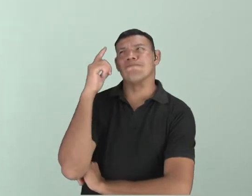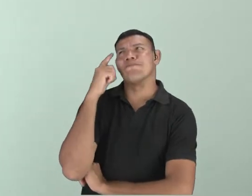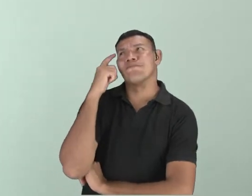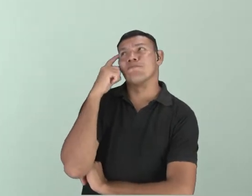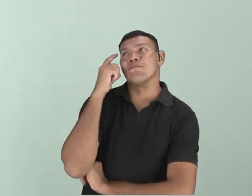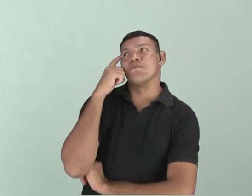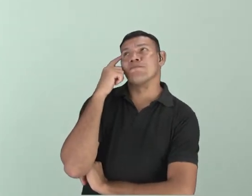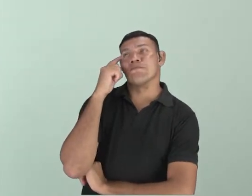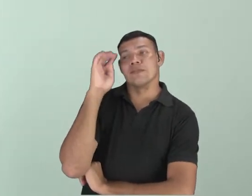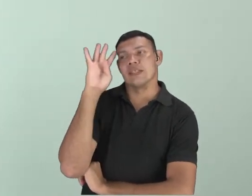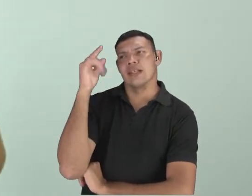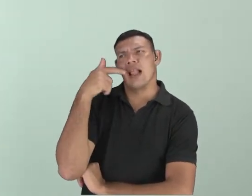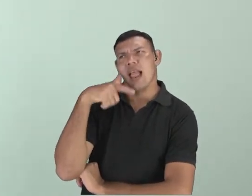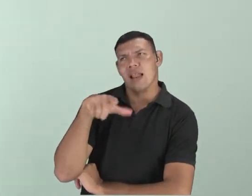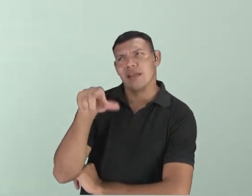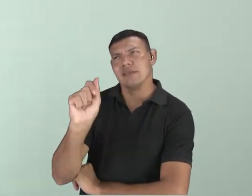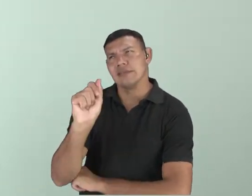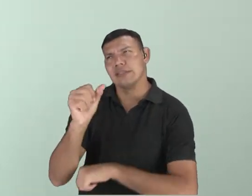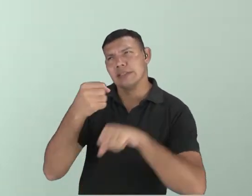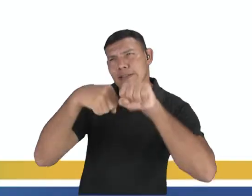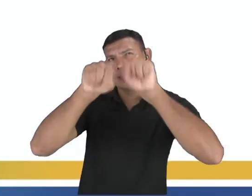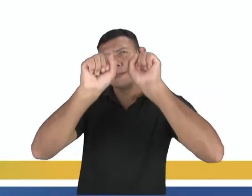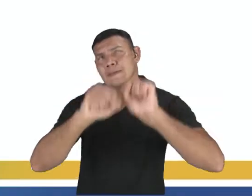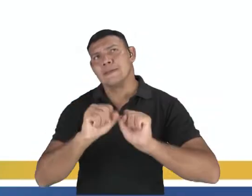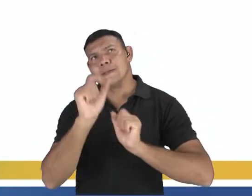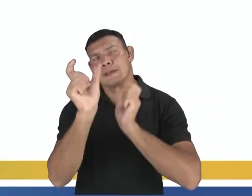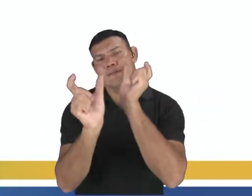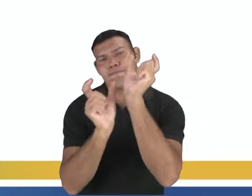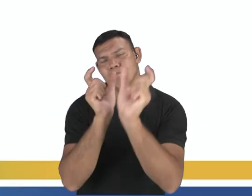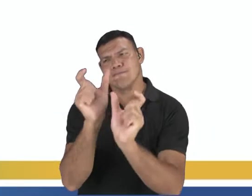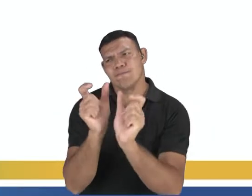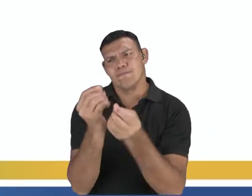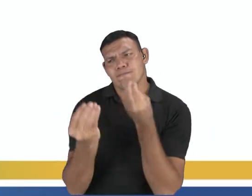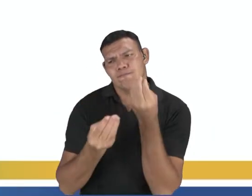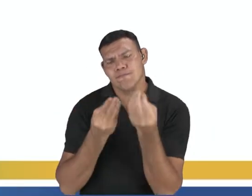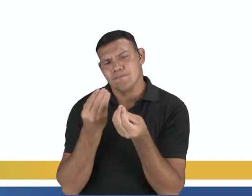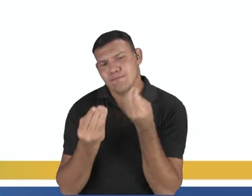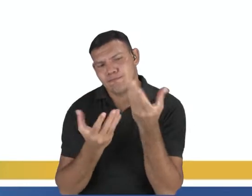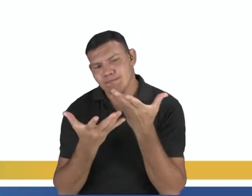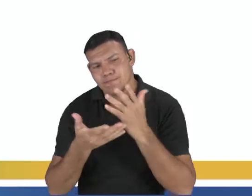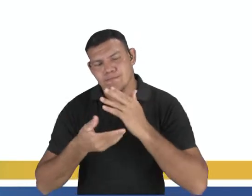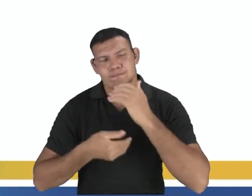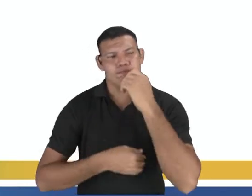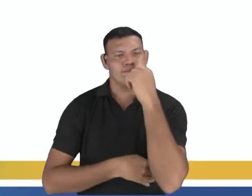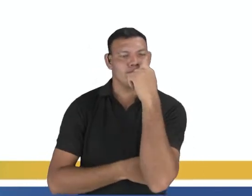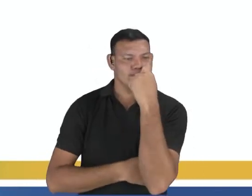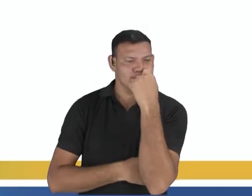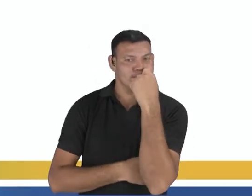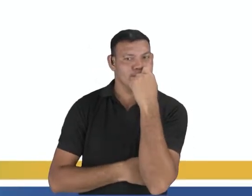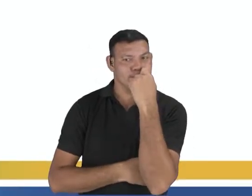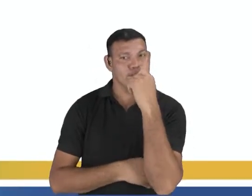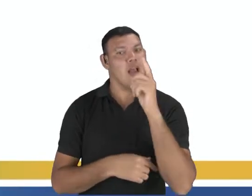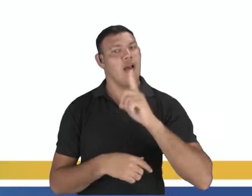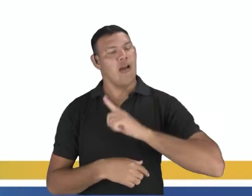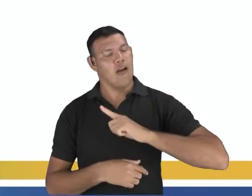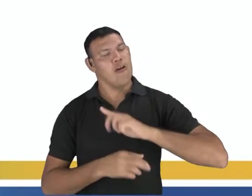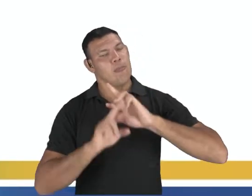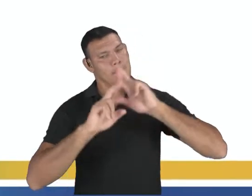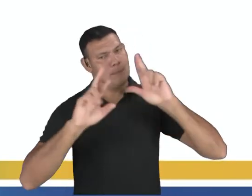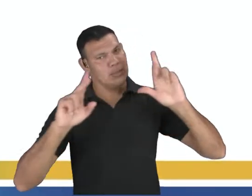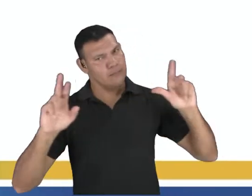nessa linguagem, que é o nosso sistema de sinais, como nós utilizamos a língua, nós vamos ter algumas